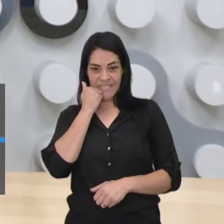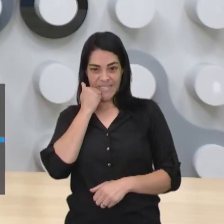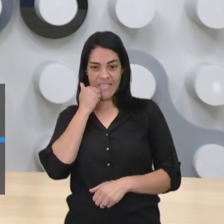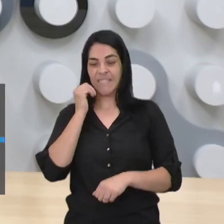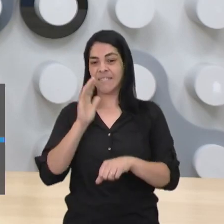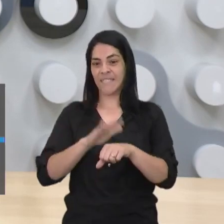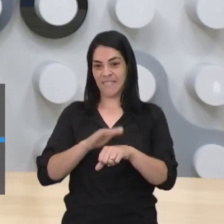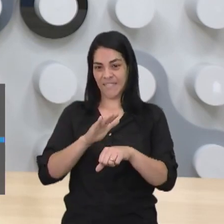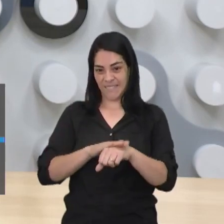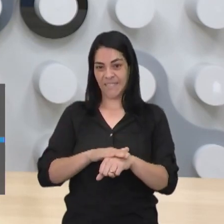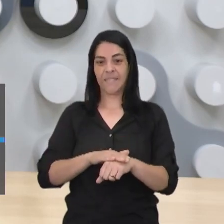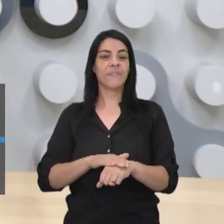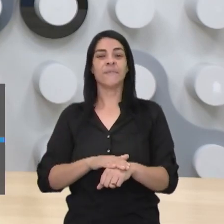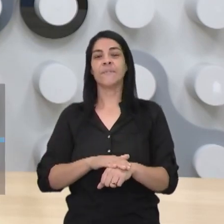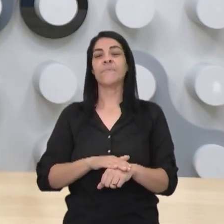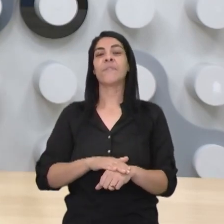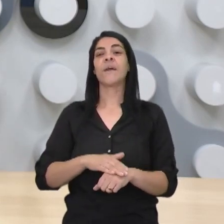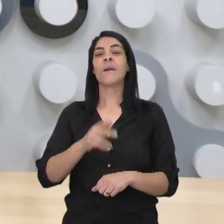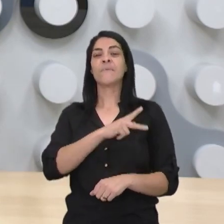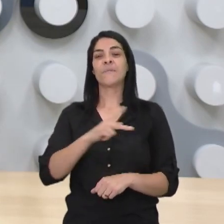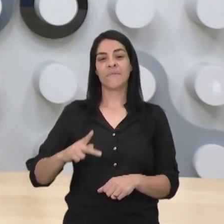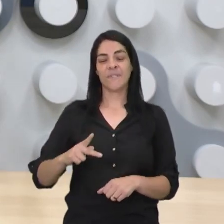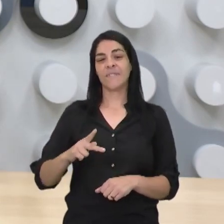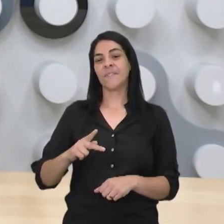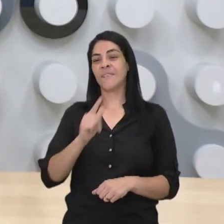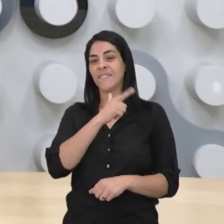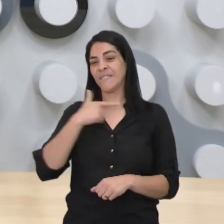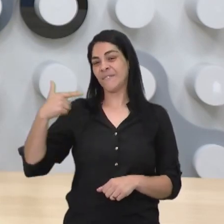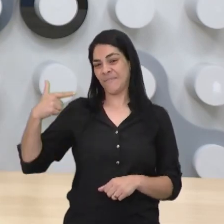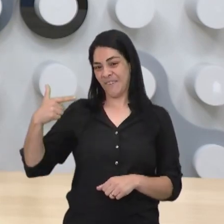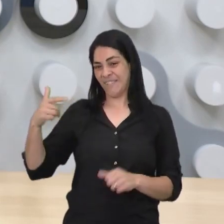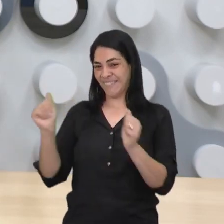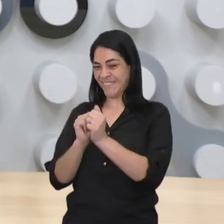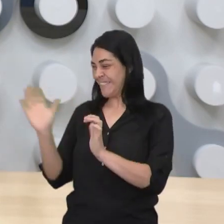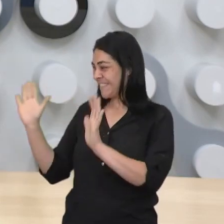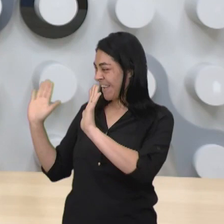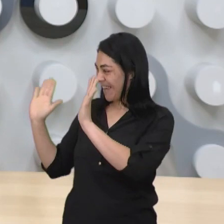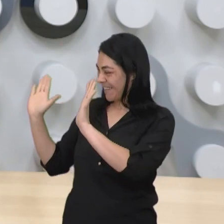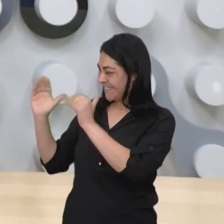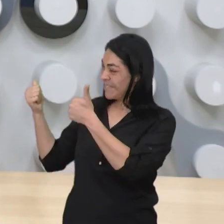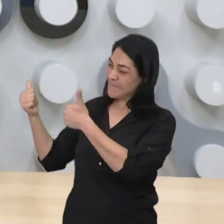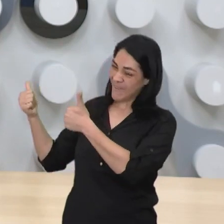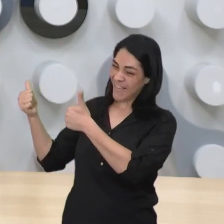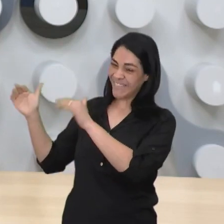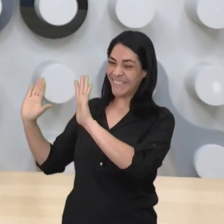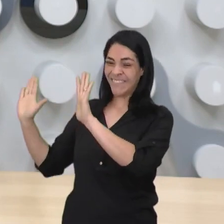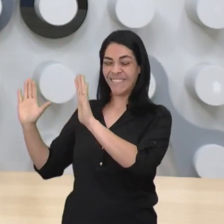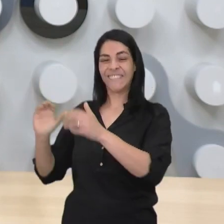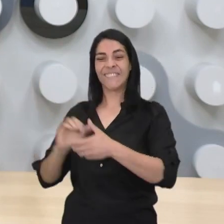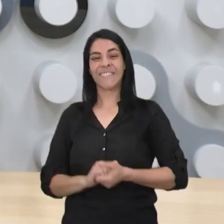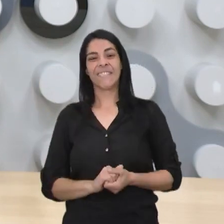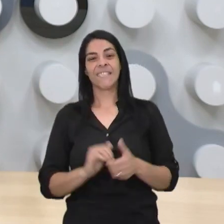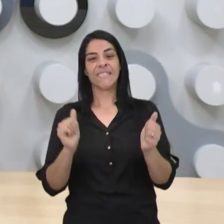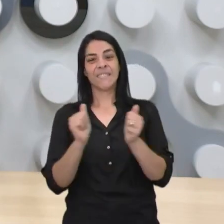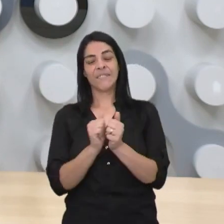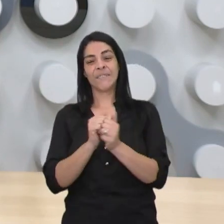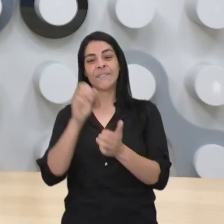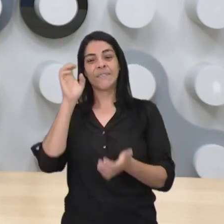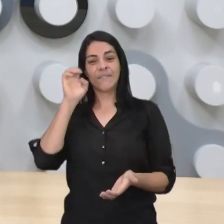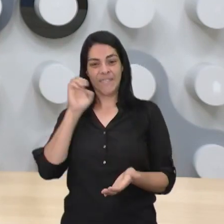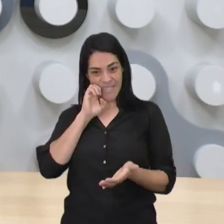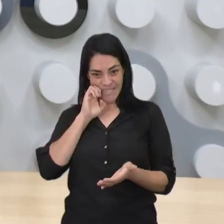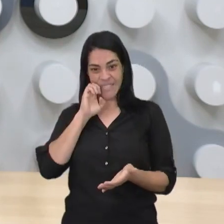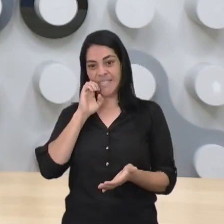professora Sumaia, estou aqui hoje com a Elisângela. Olá, Elisângela, tudo bem? E para fazer a nossa tradução